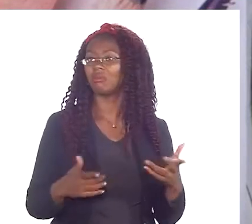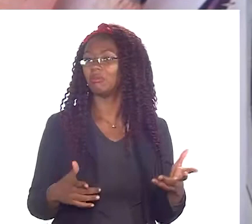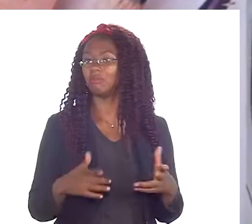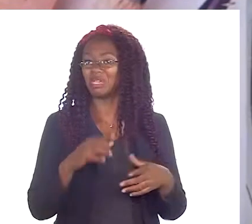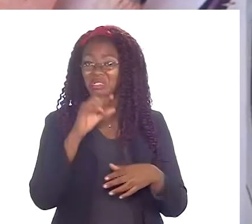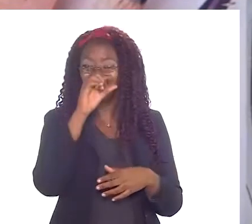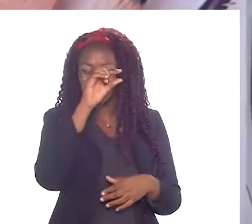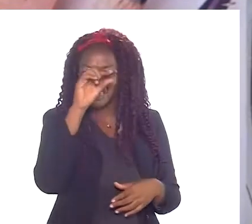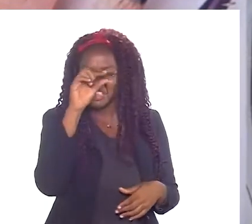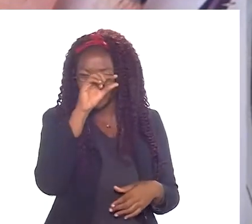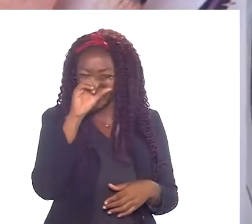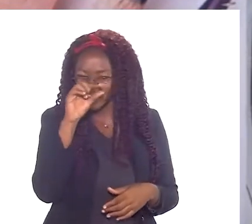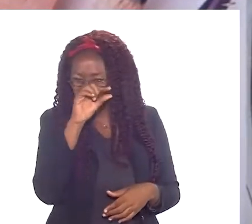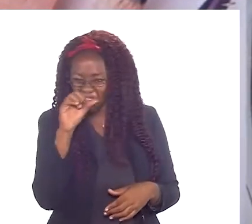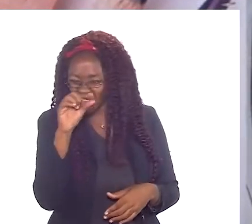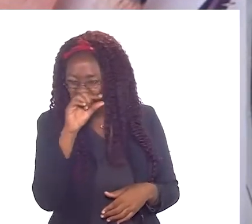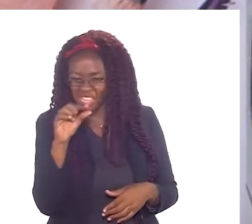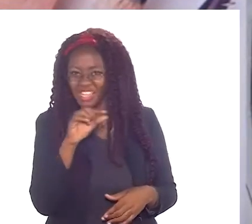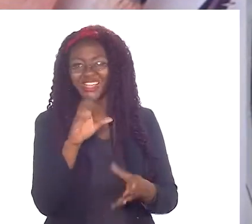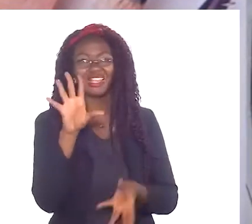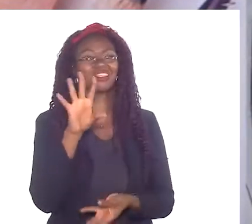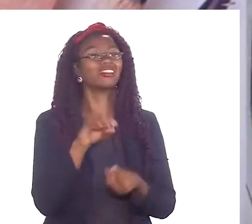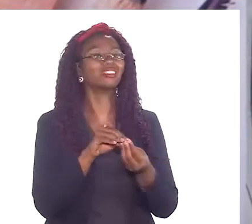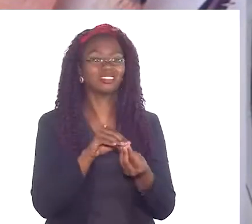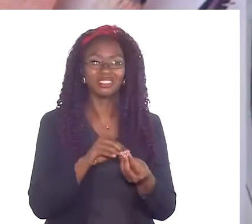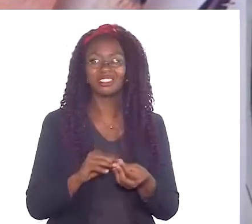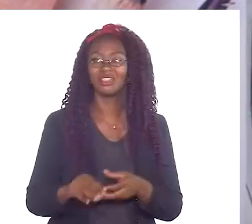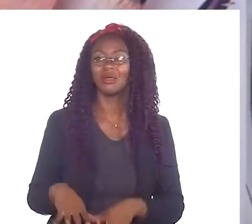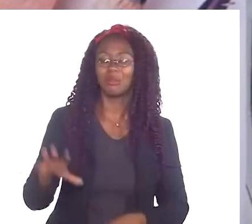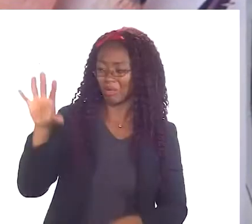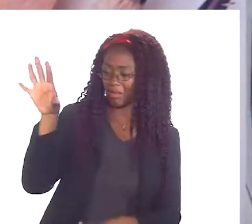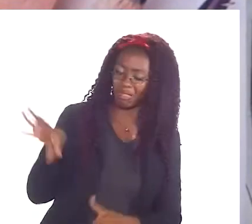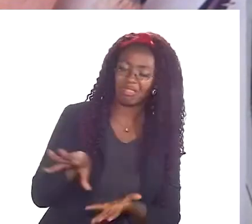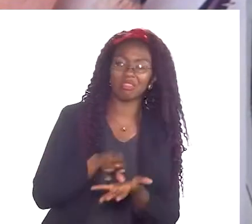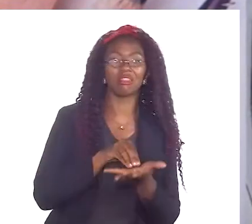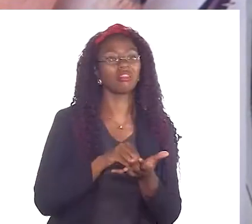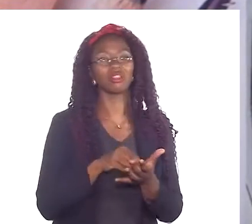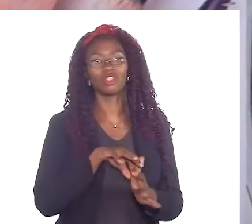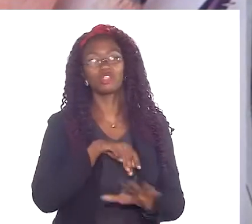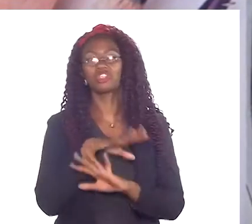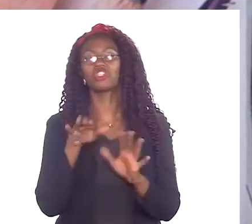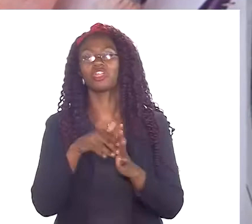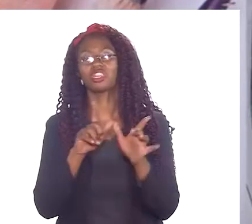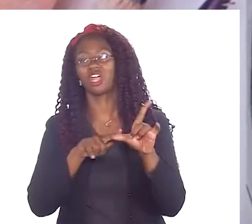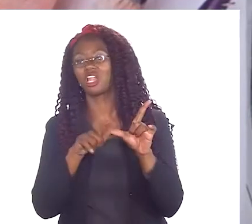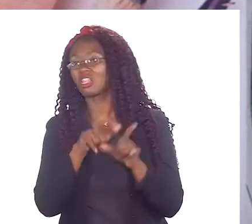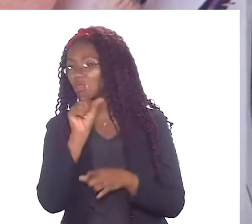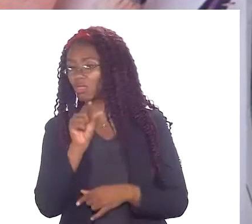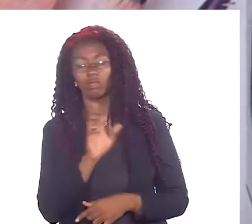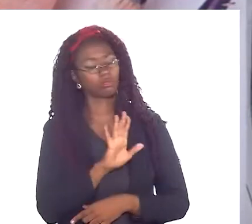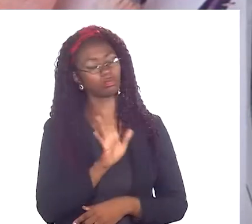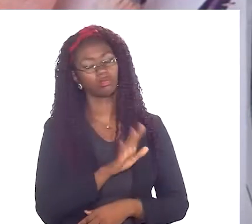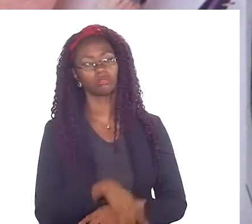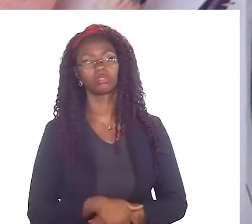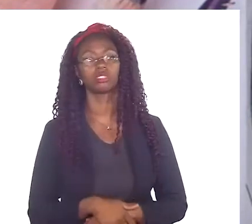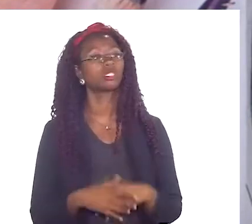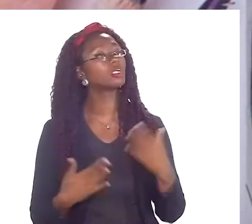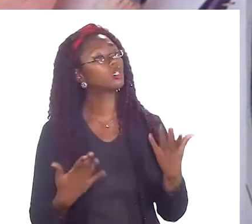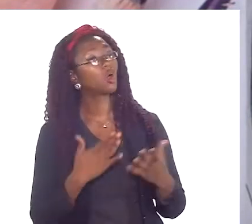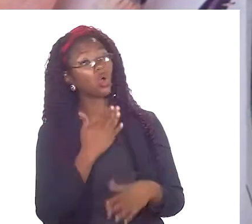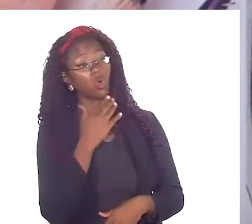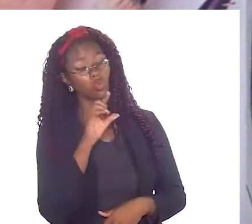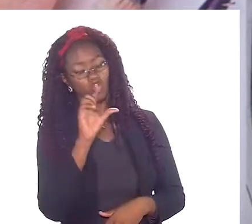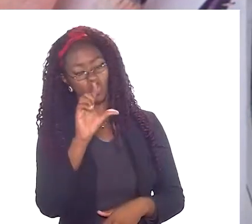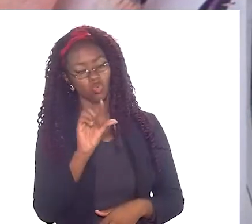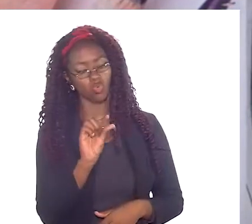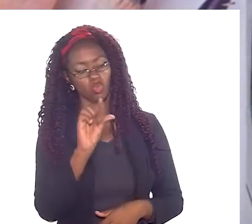pessoa não vai enxergar. E não, vou reduzir as páginas. Pega lá, seleciona tudo, bota numa fonte menor, não dá. Qual é a fonte